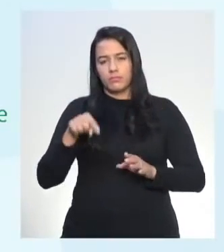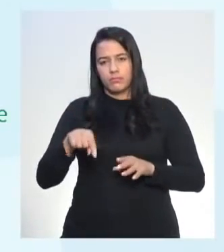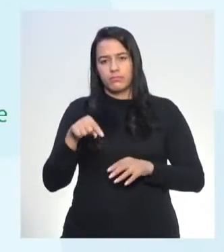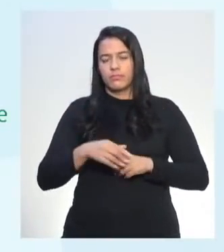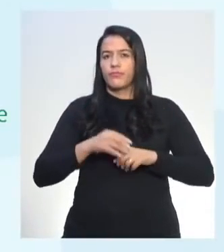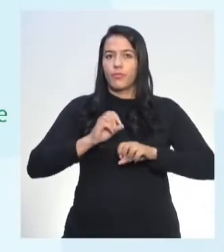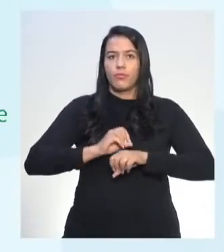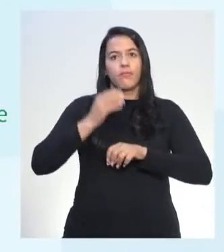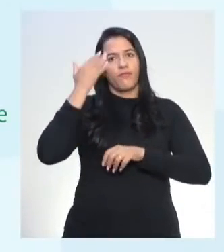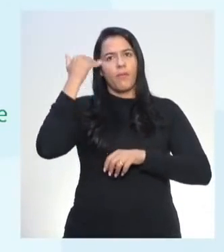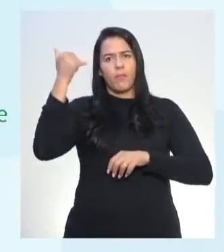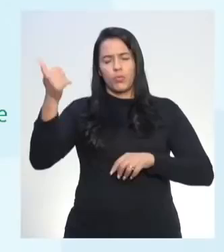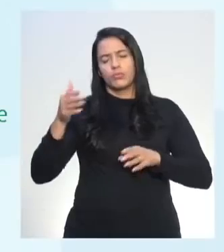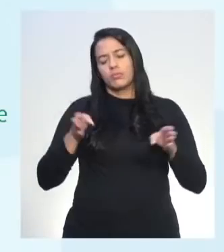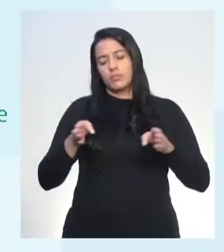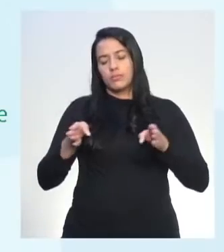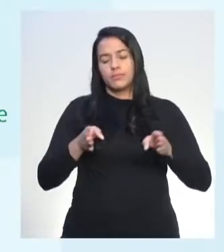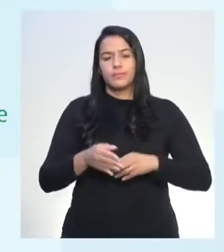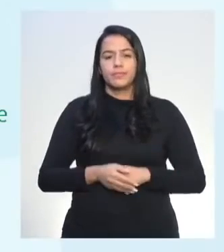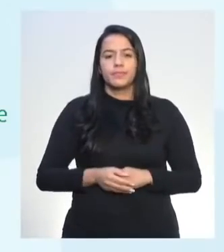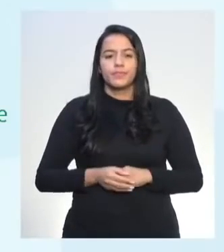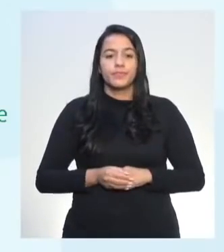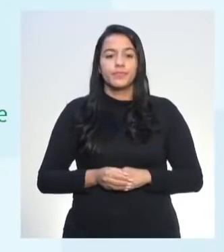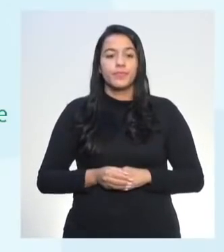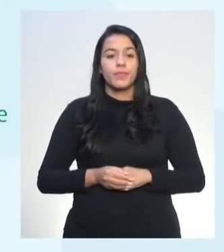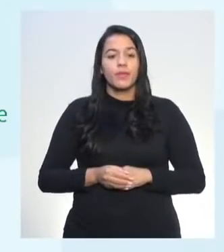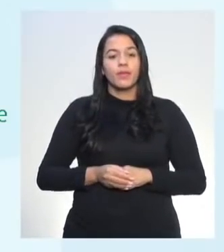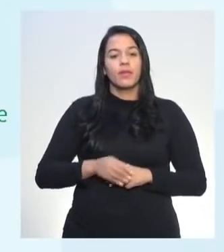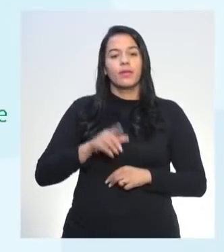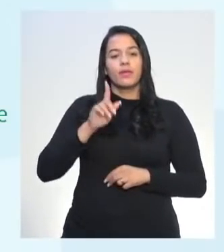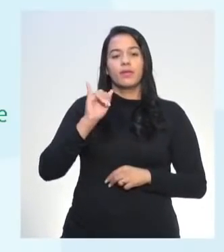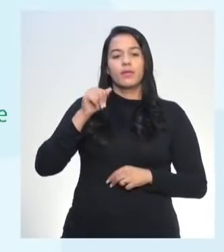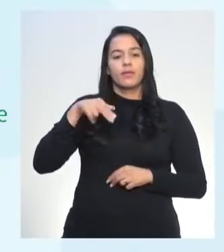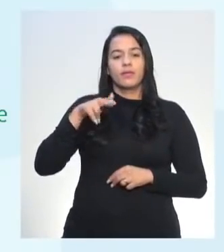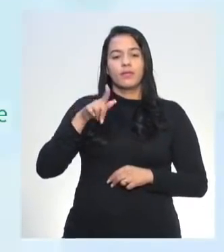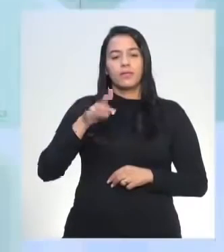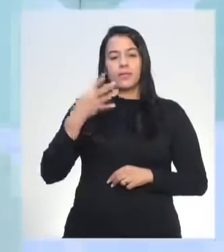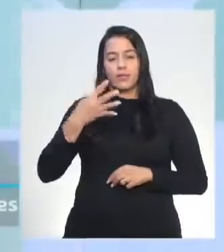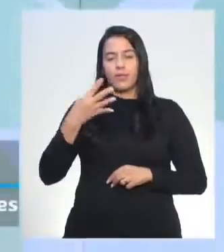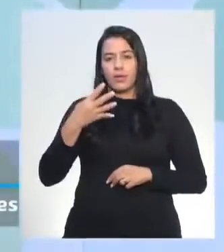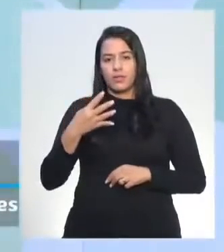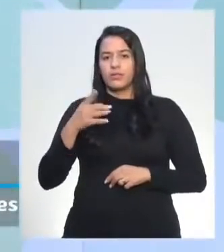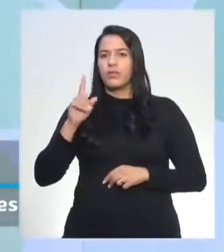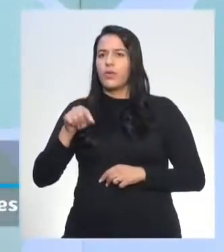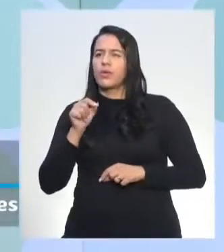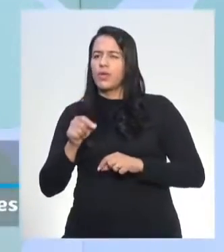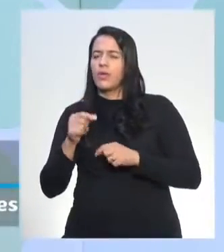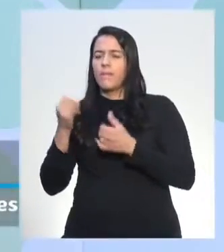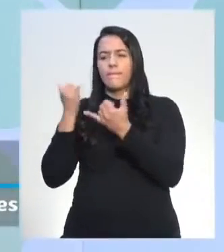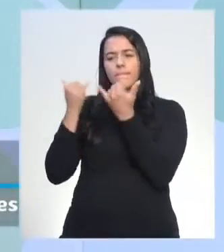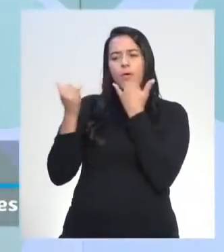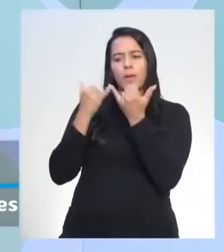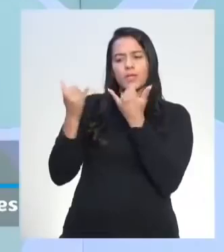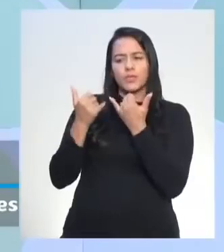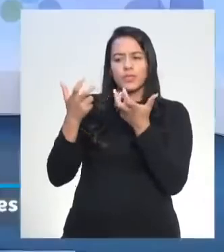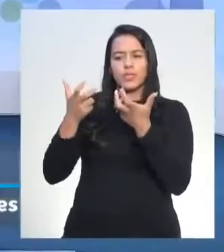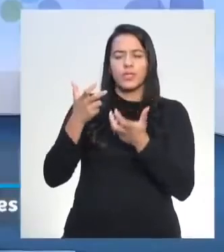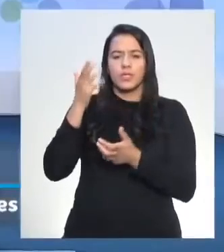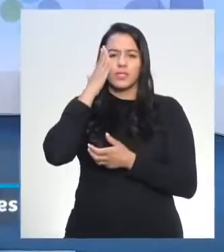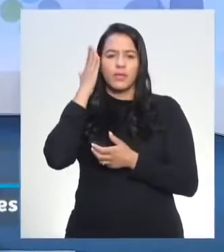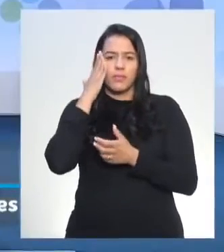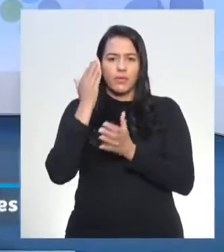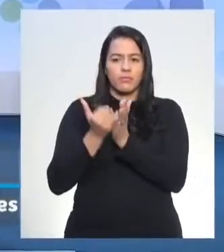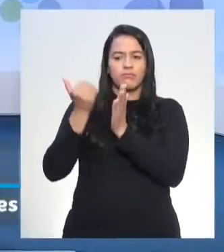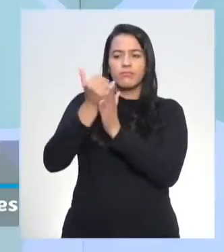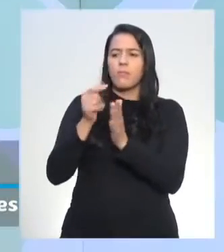Inquirir, é o verbo inquirir, é levantar informações, perguntar, pesquisar, questionar. Então, é inquirir. Titubeou, a